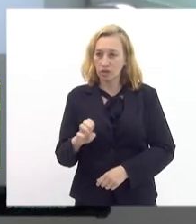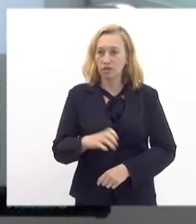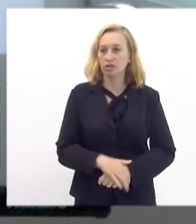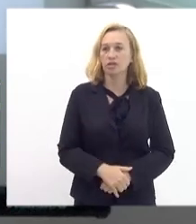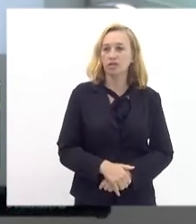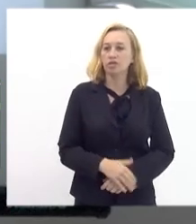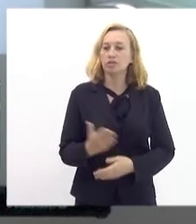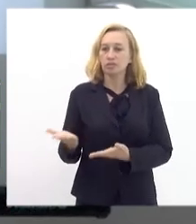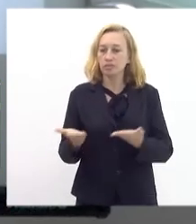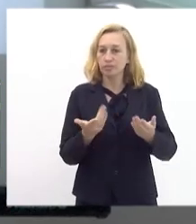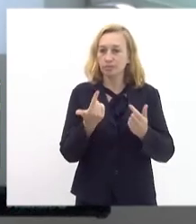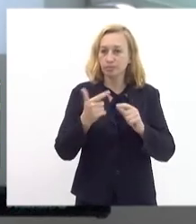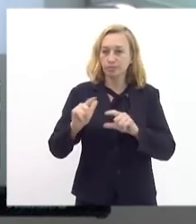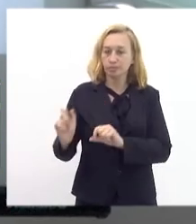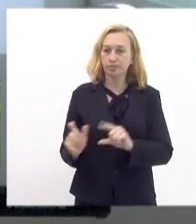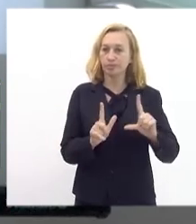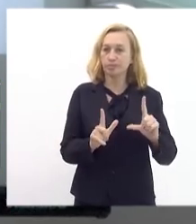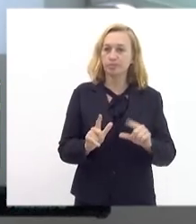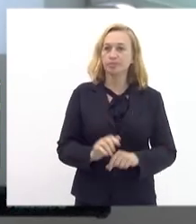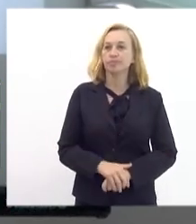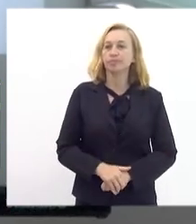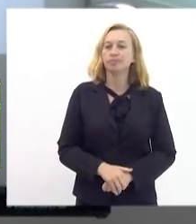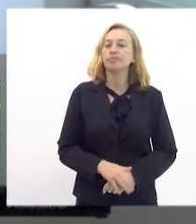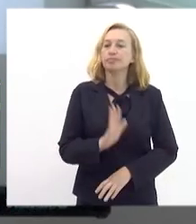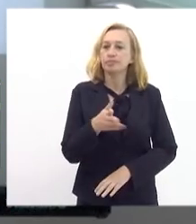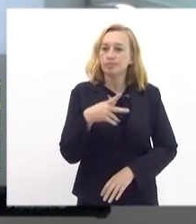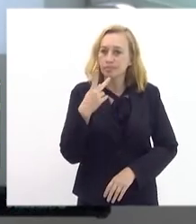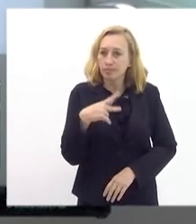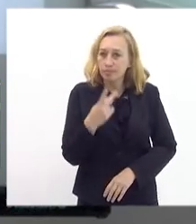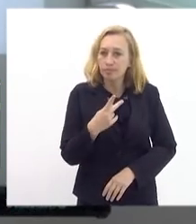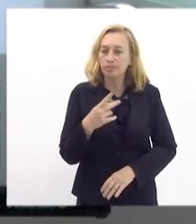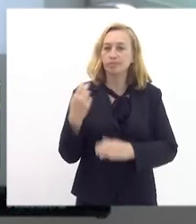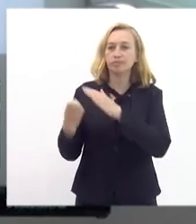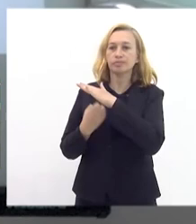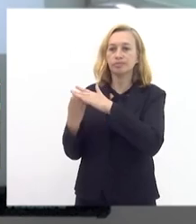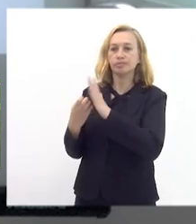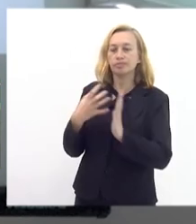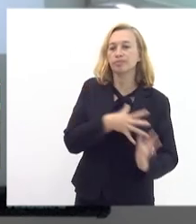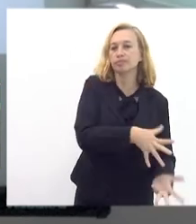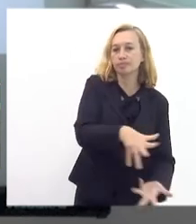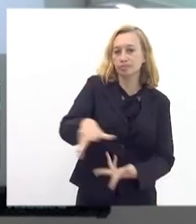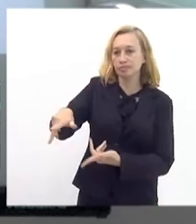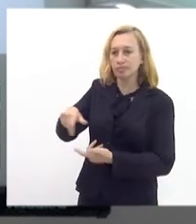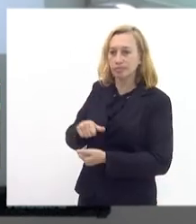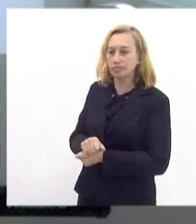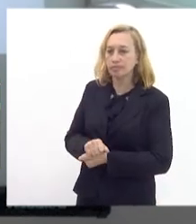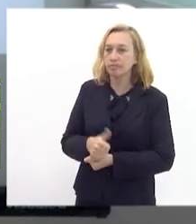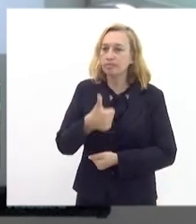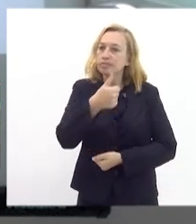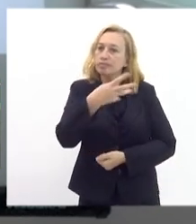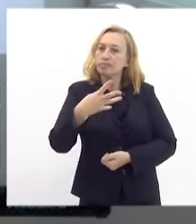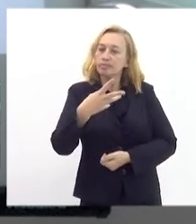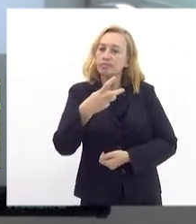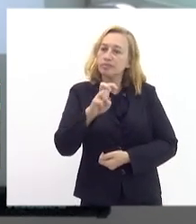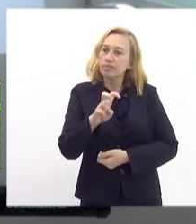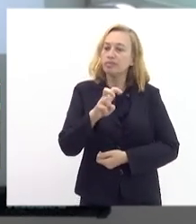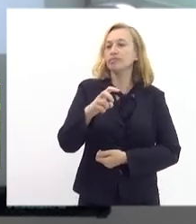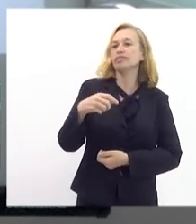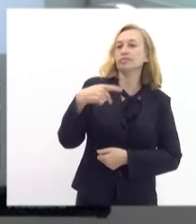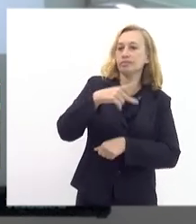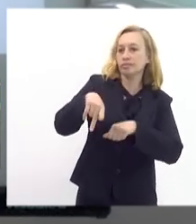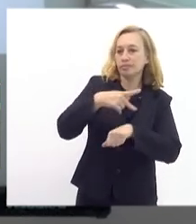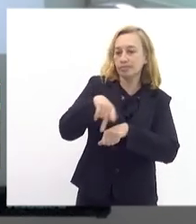por favor o próximo como eu disse é uma empresa Global estamos em 15 países